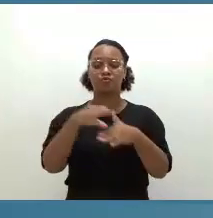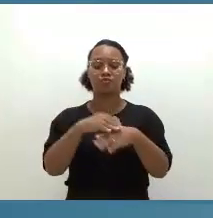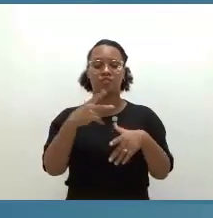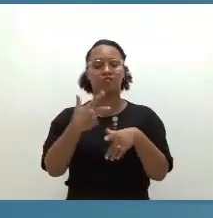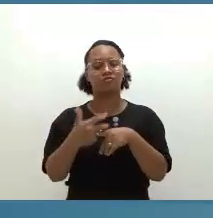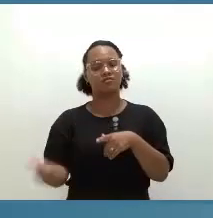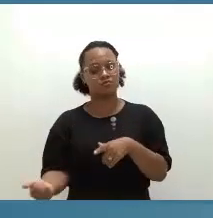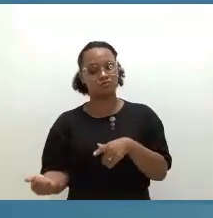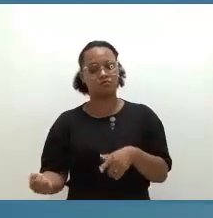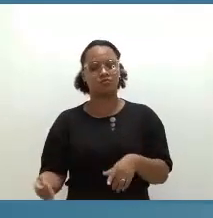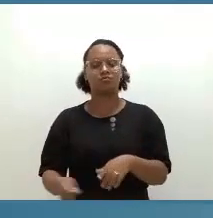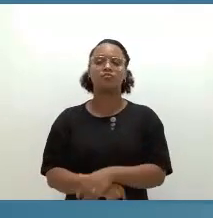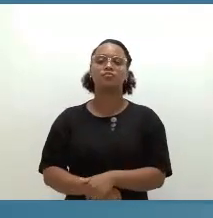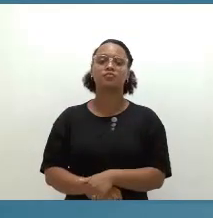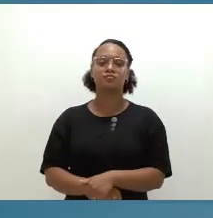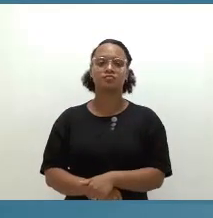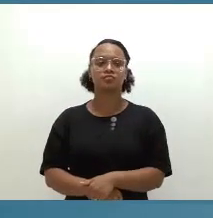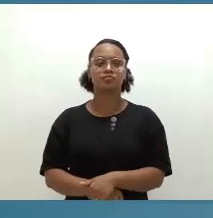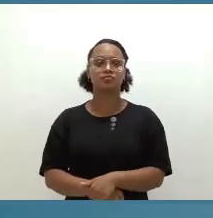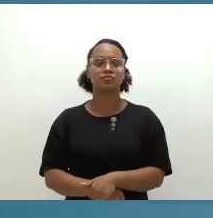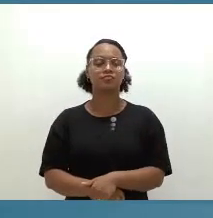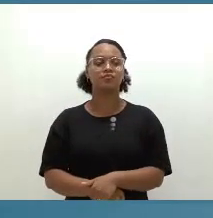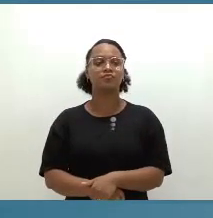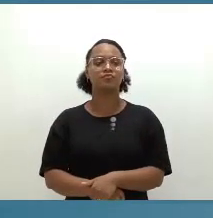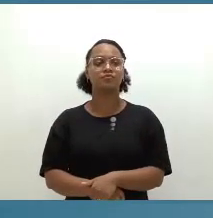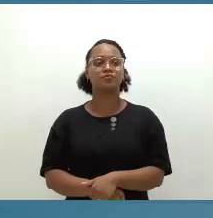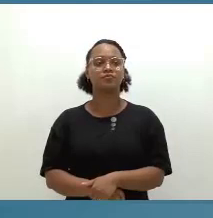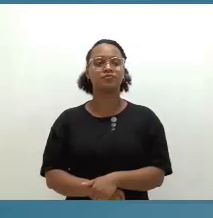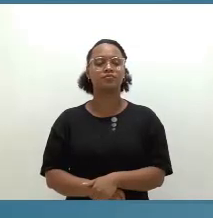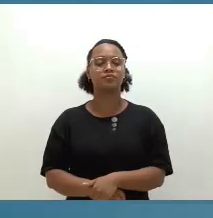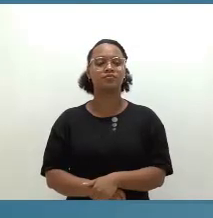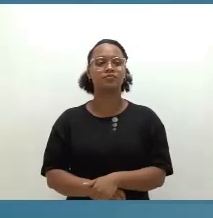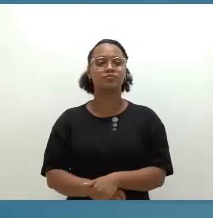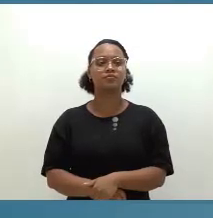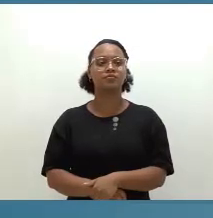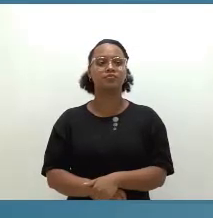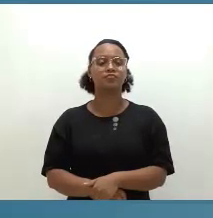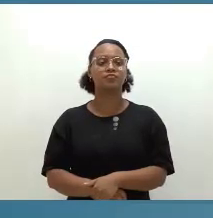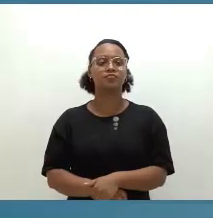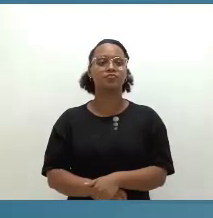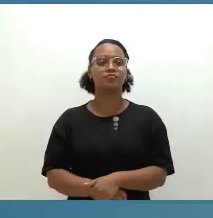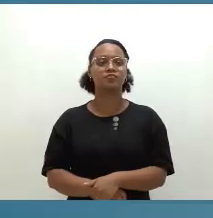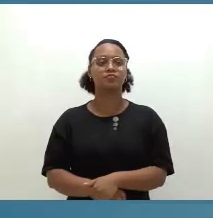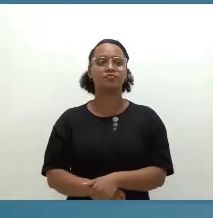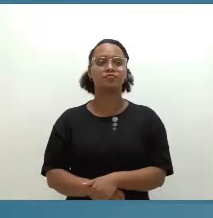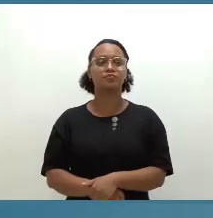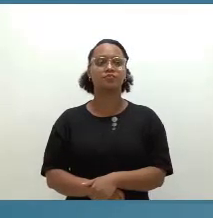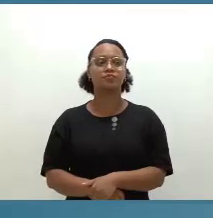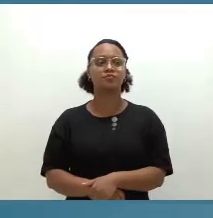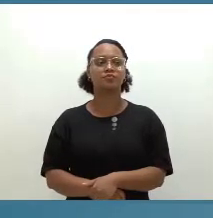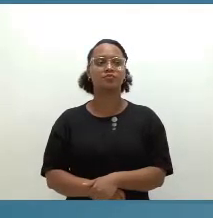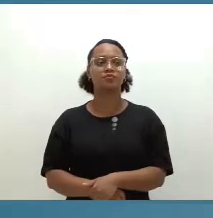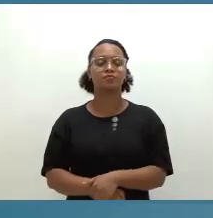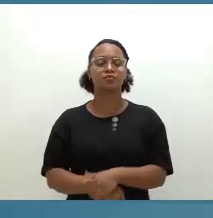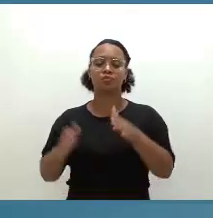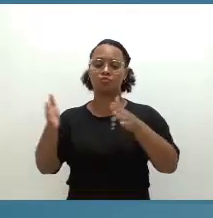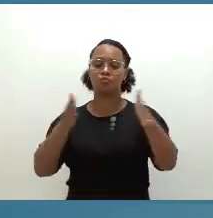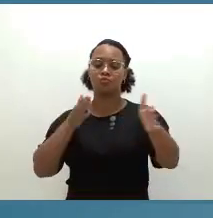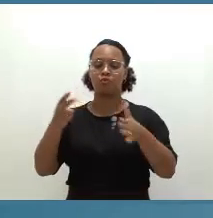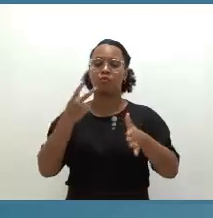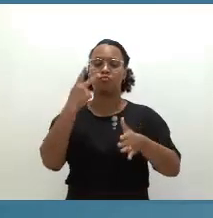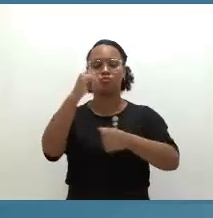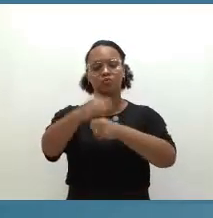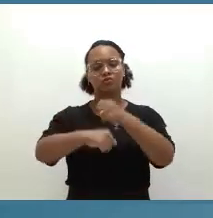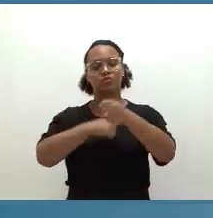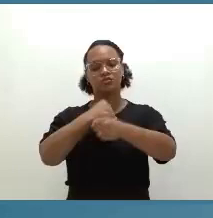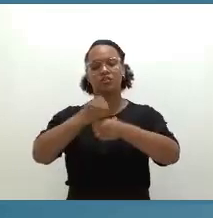ao futuro e ao conselho. E que Mas eu, com certeza, imaginei um homem. Dois anos de